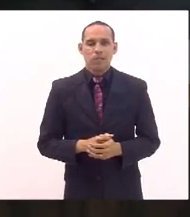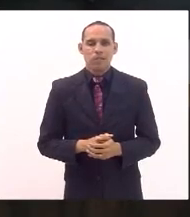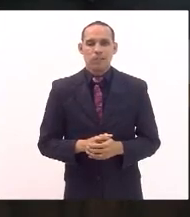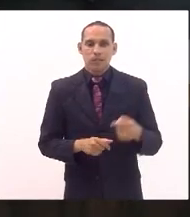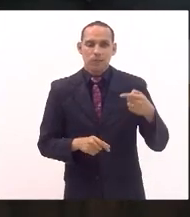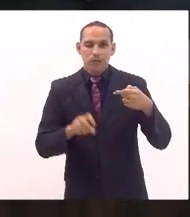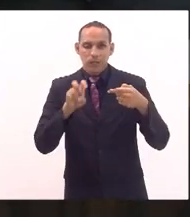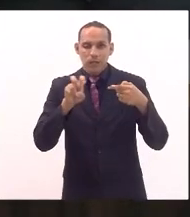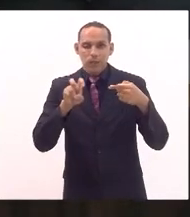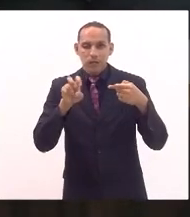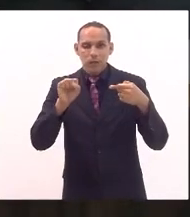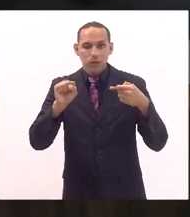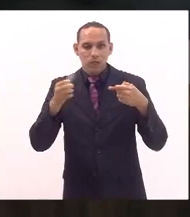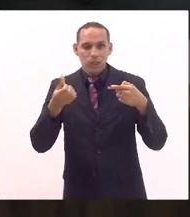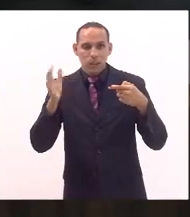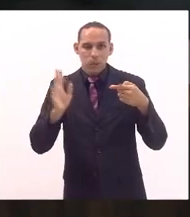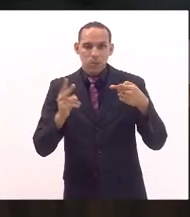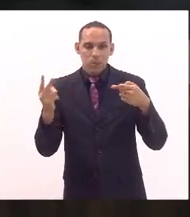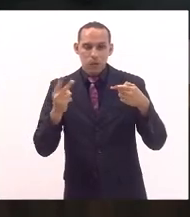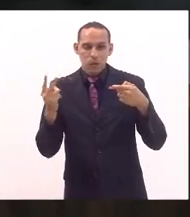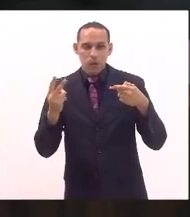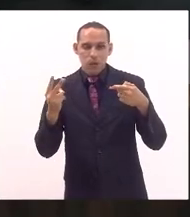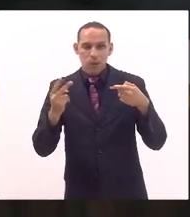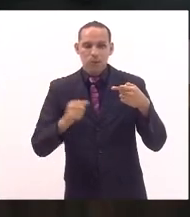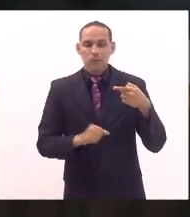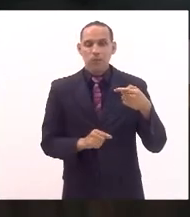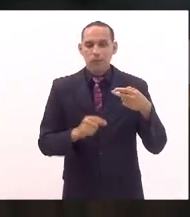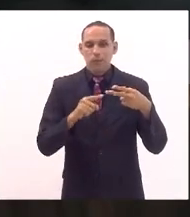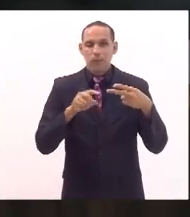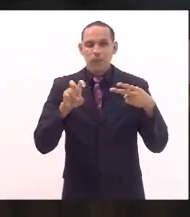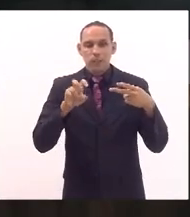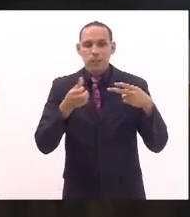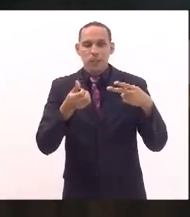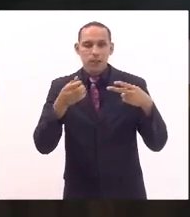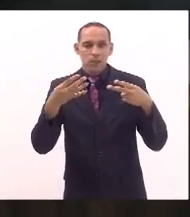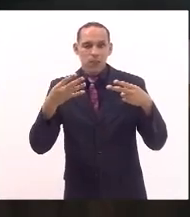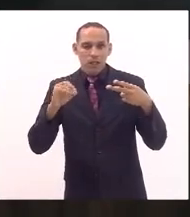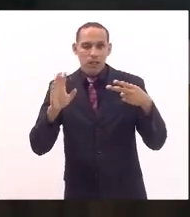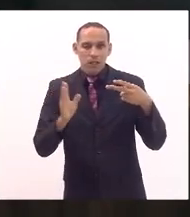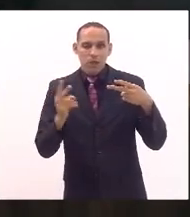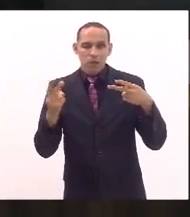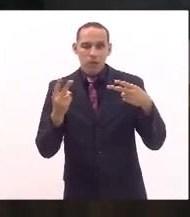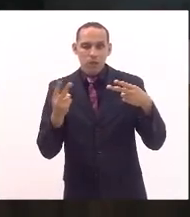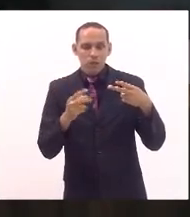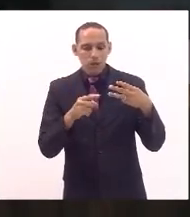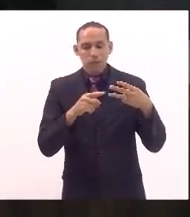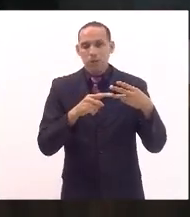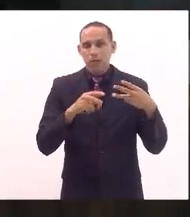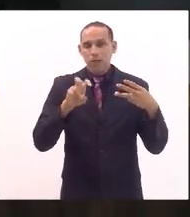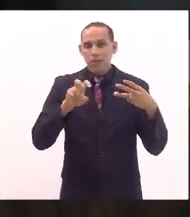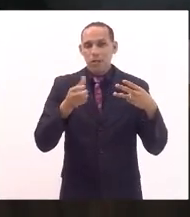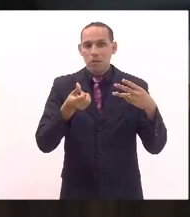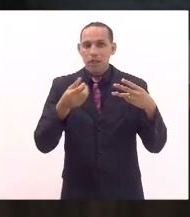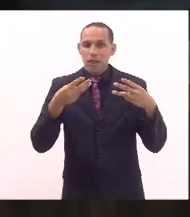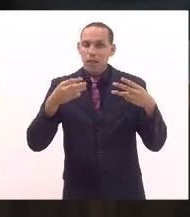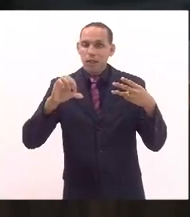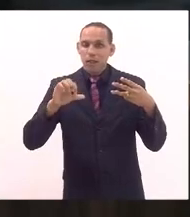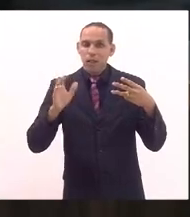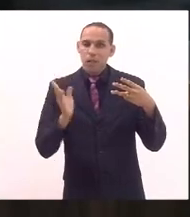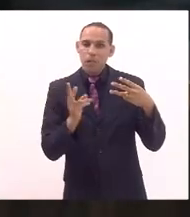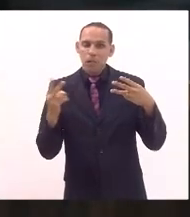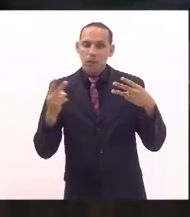o 5586 de 22 5640 2256